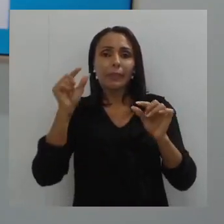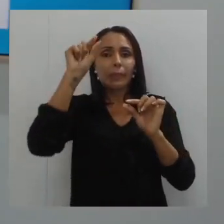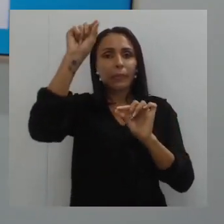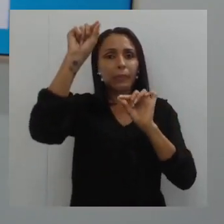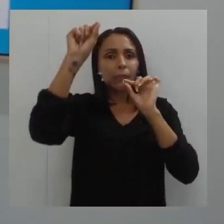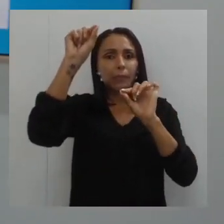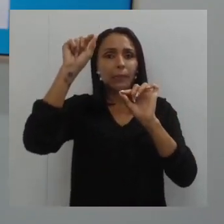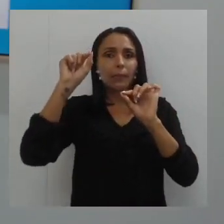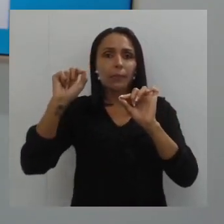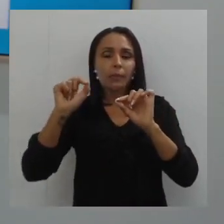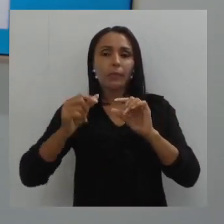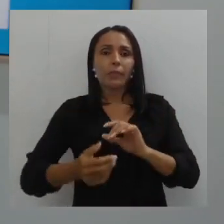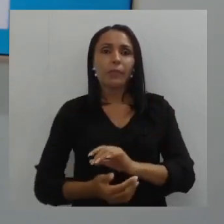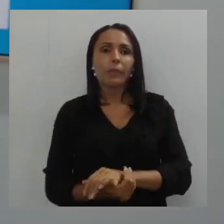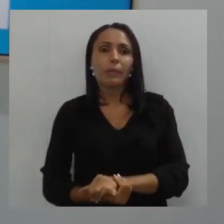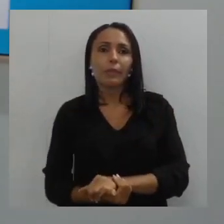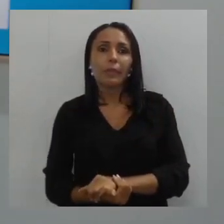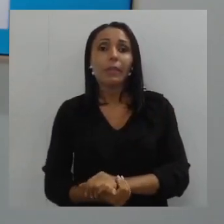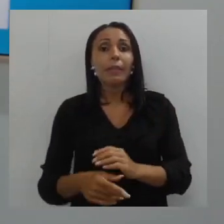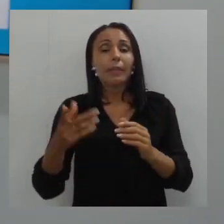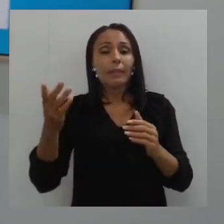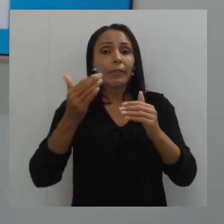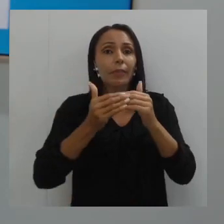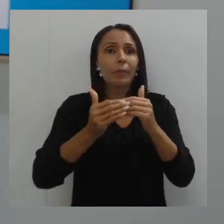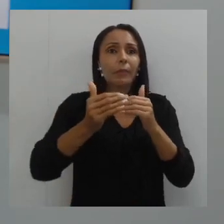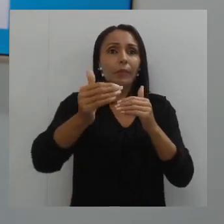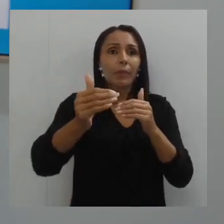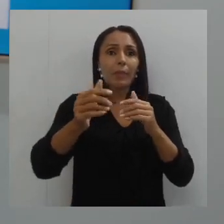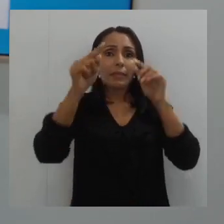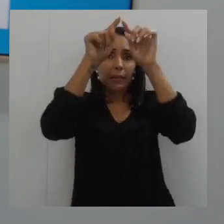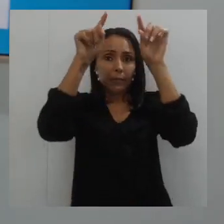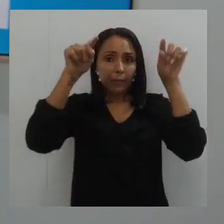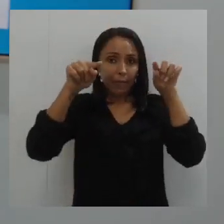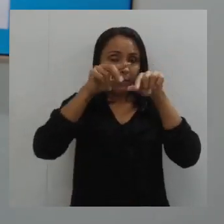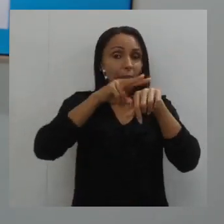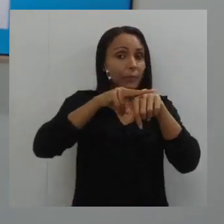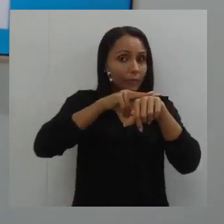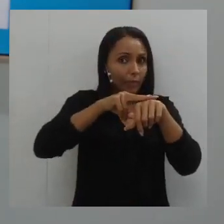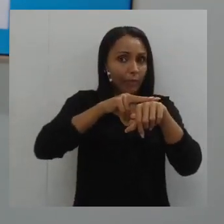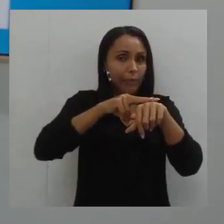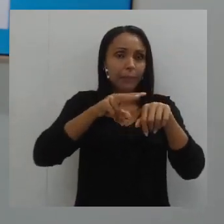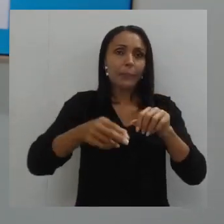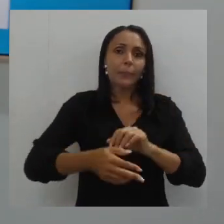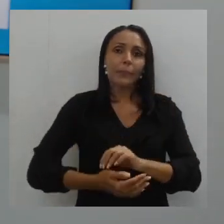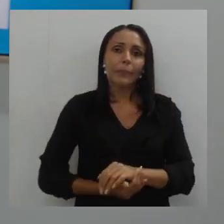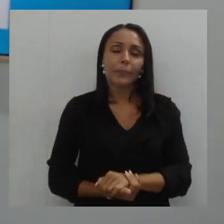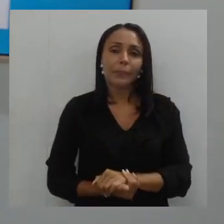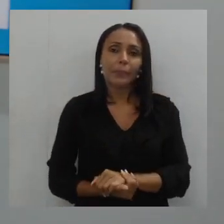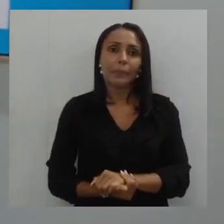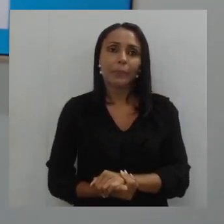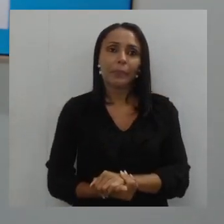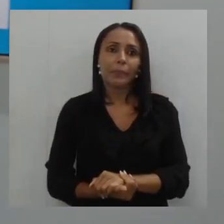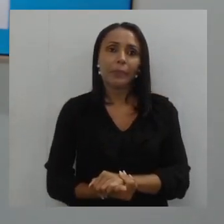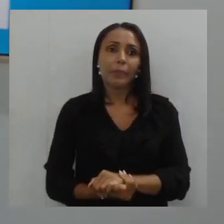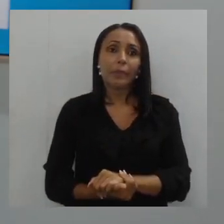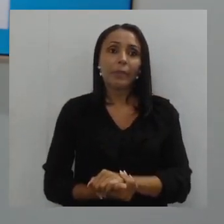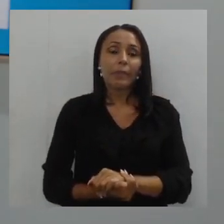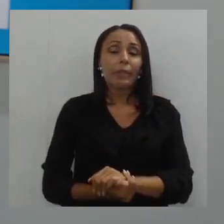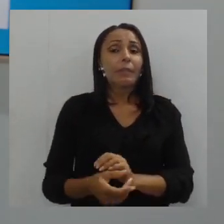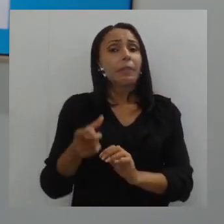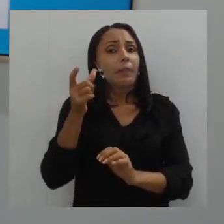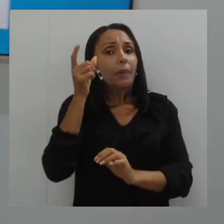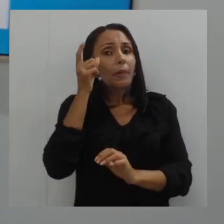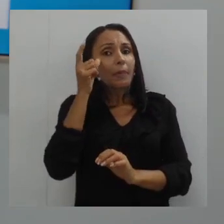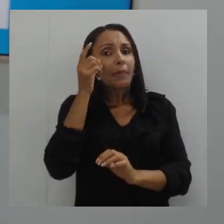de cada figura dessa. Vamos começar com esse quadrado aqui. Olha, então, se eu observar,